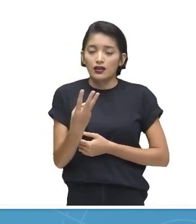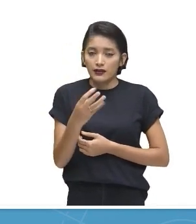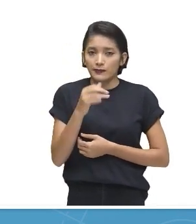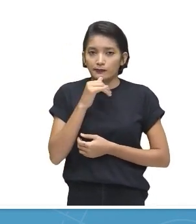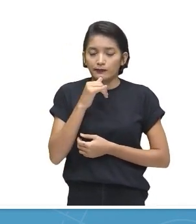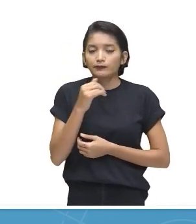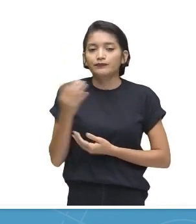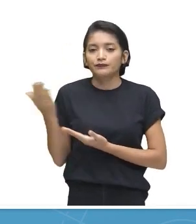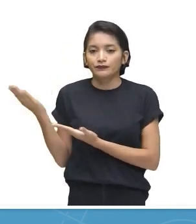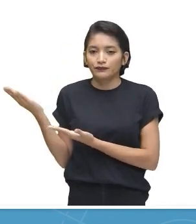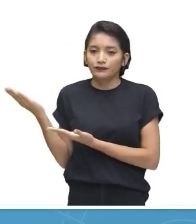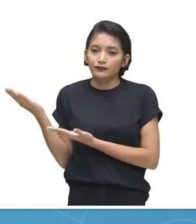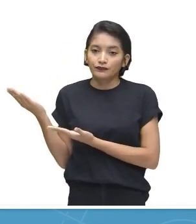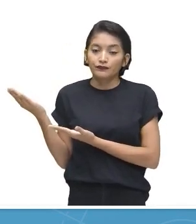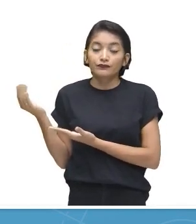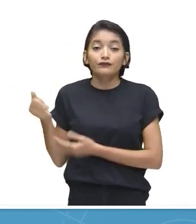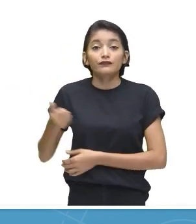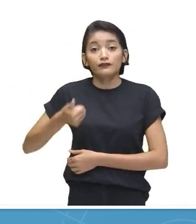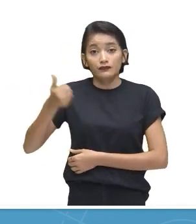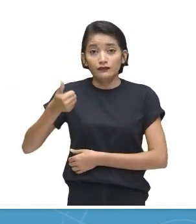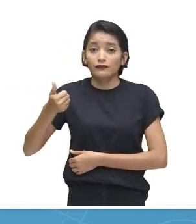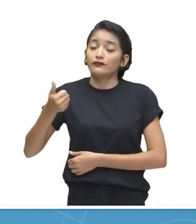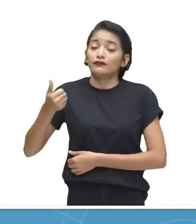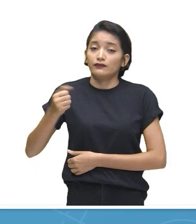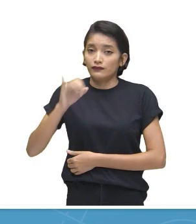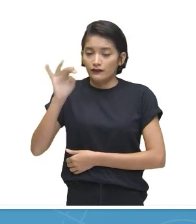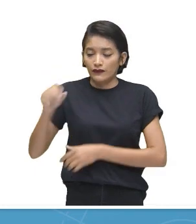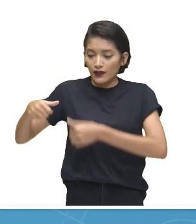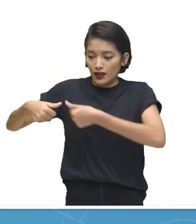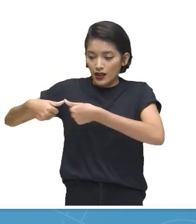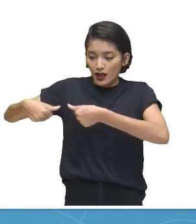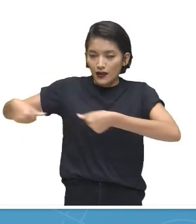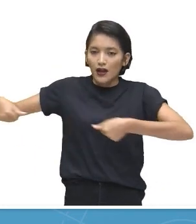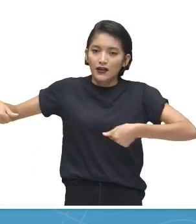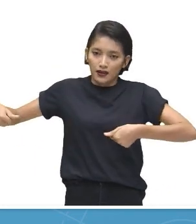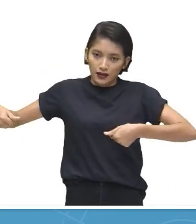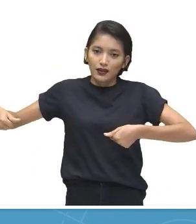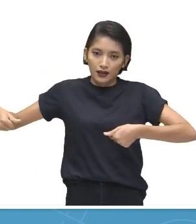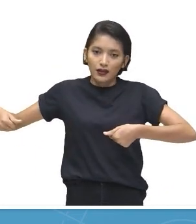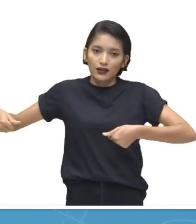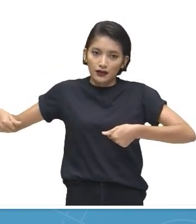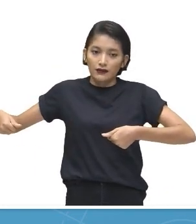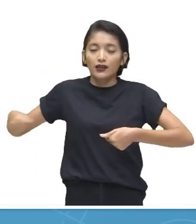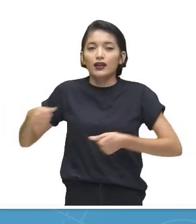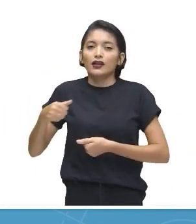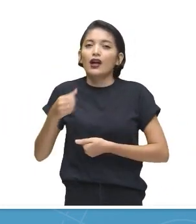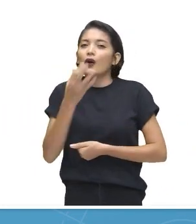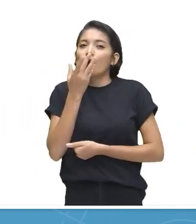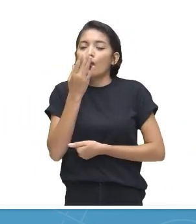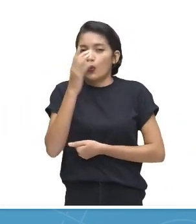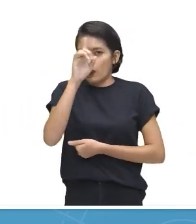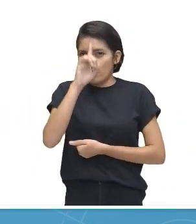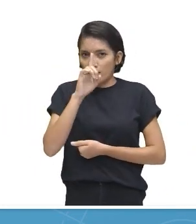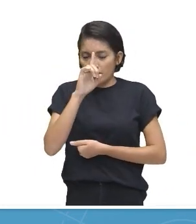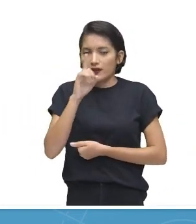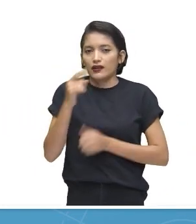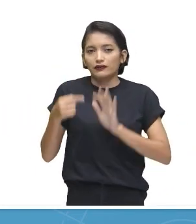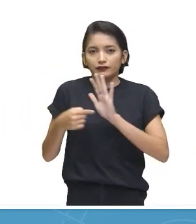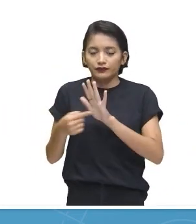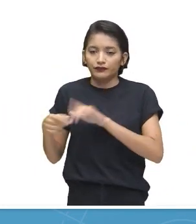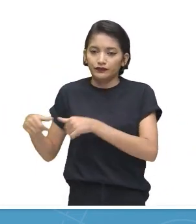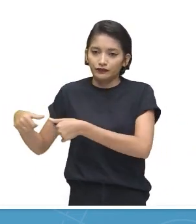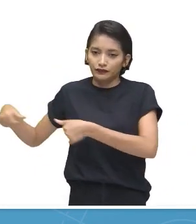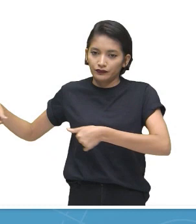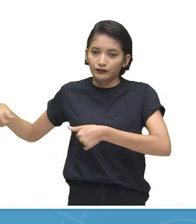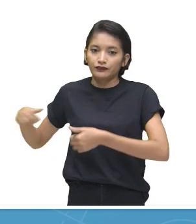temos aí na primeira imagem uma fita métrica, certo? Essa em amarelo aí que vocês estão observando. E